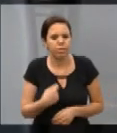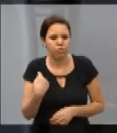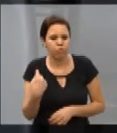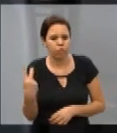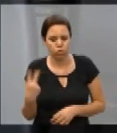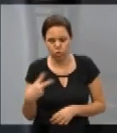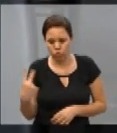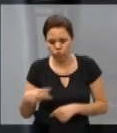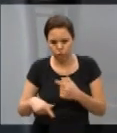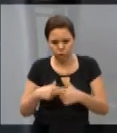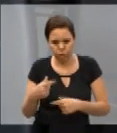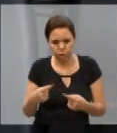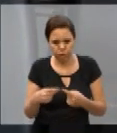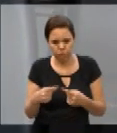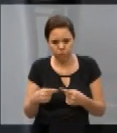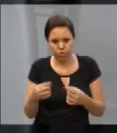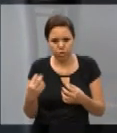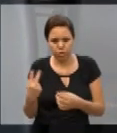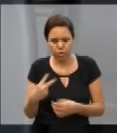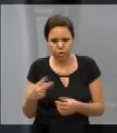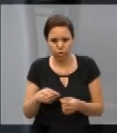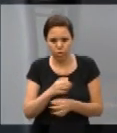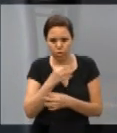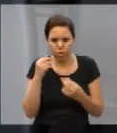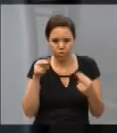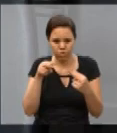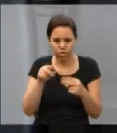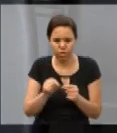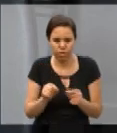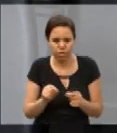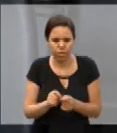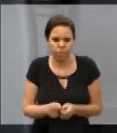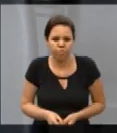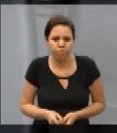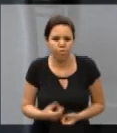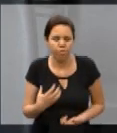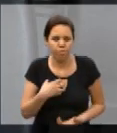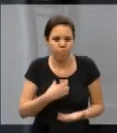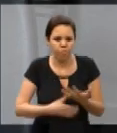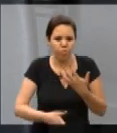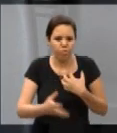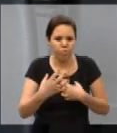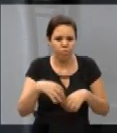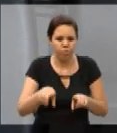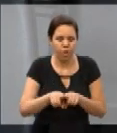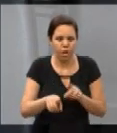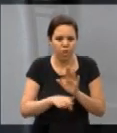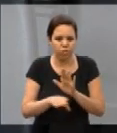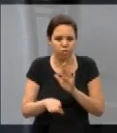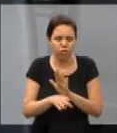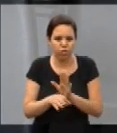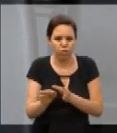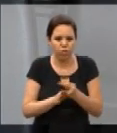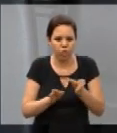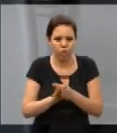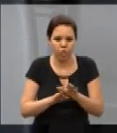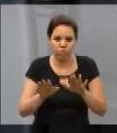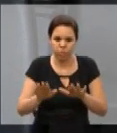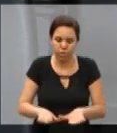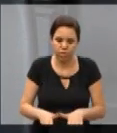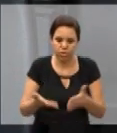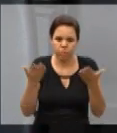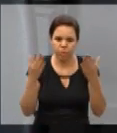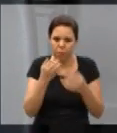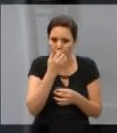dois trabalhamos com uma sintonia muito boa, eu e a Moara, de olhares e de um sentir o outro, até de um corrigir o outro. Elcio está de mais, está de